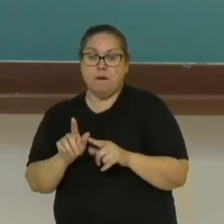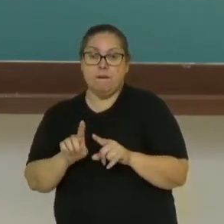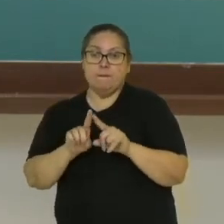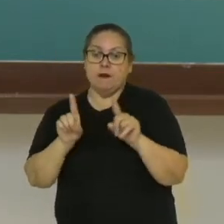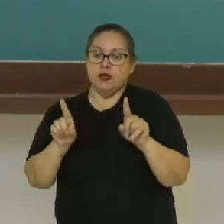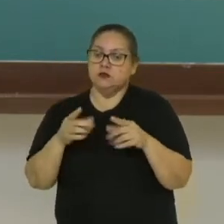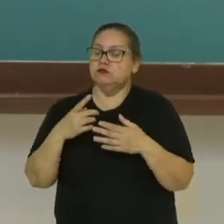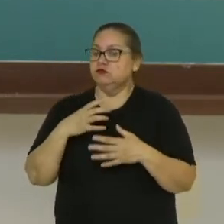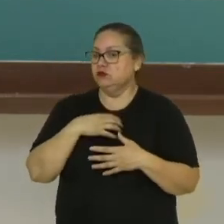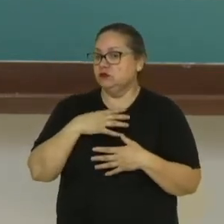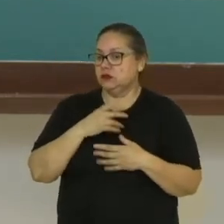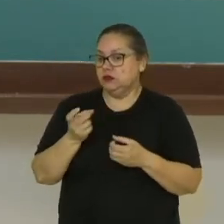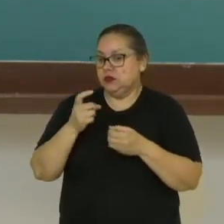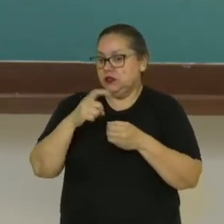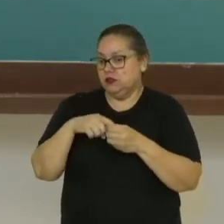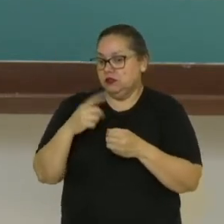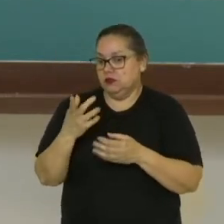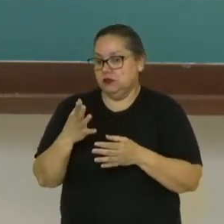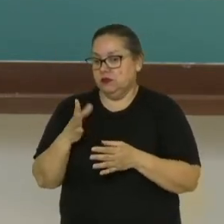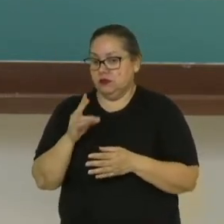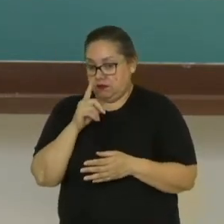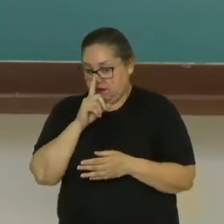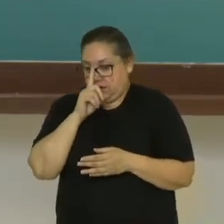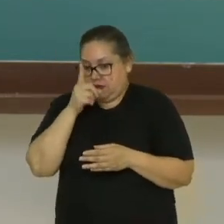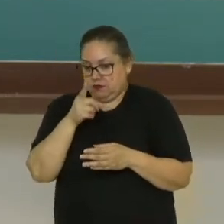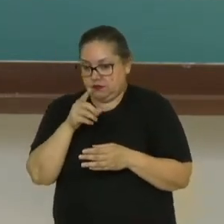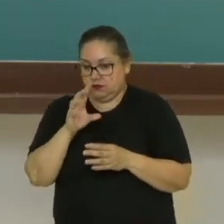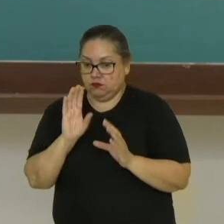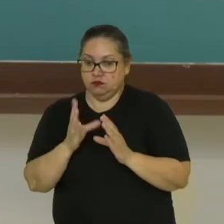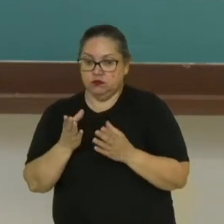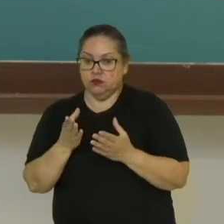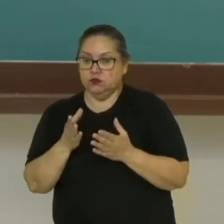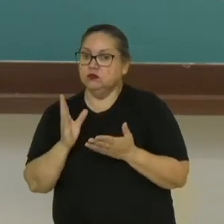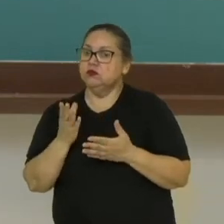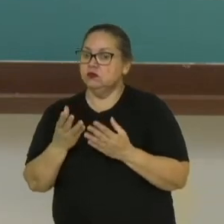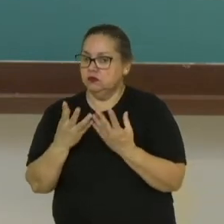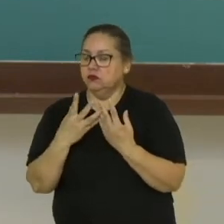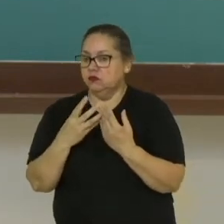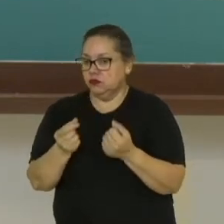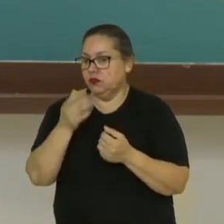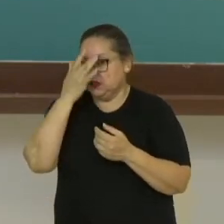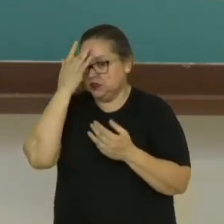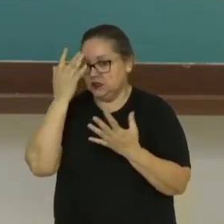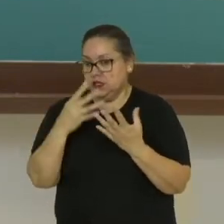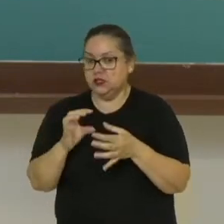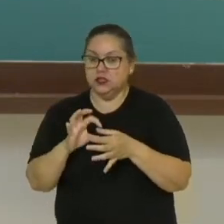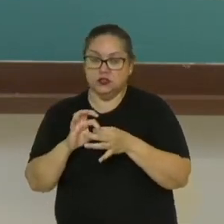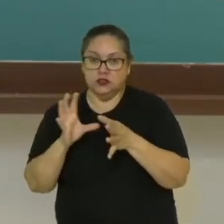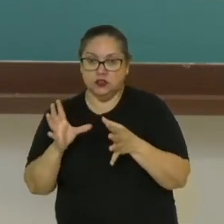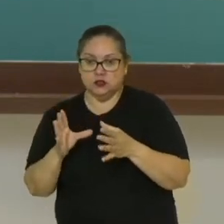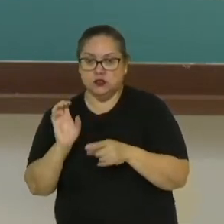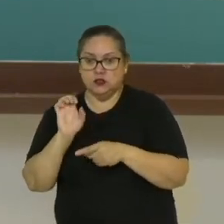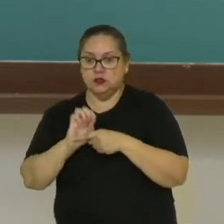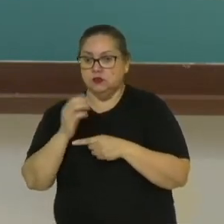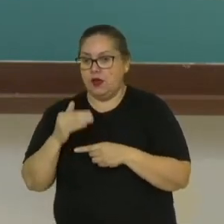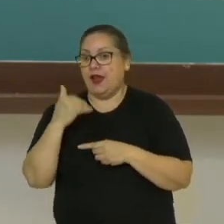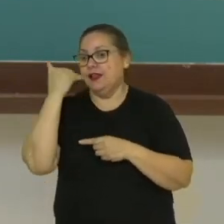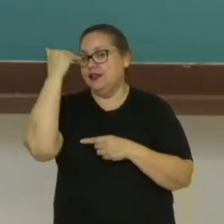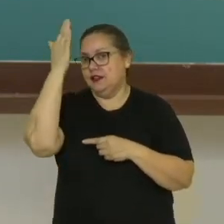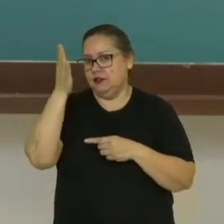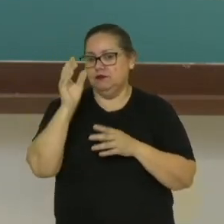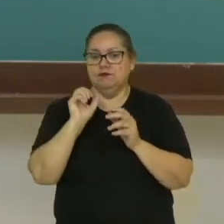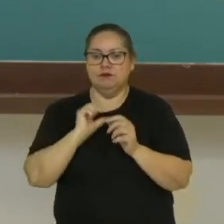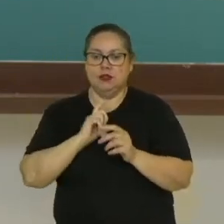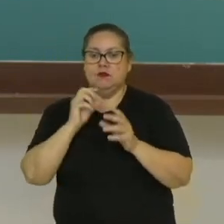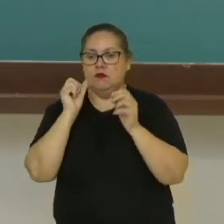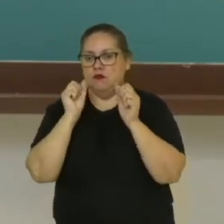de maneira dentro de uma autoridade, dentro de um consenso, de um consentimento. O Estado vai para além do consentimento. O Estado tem o